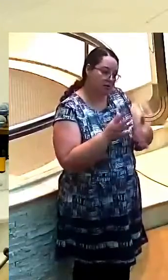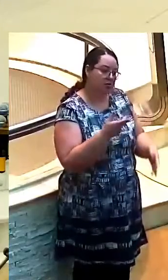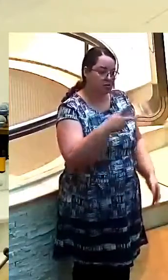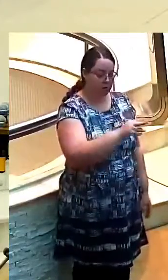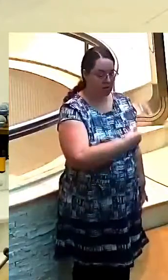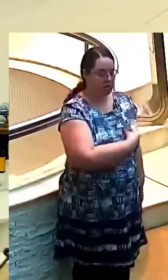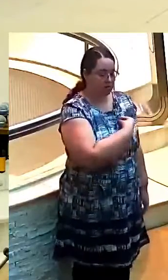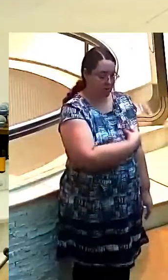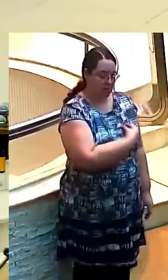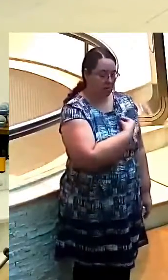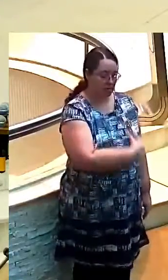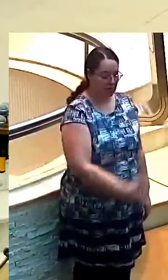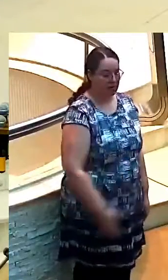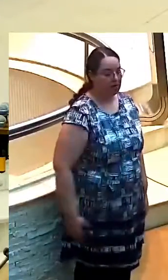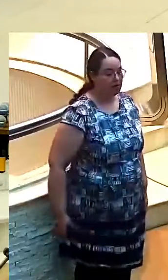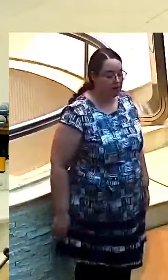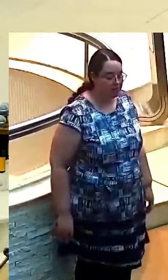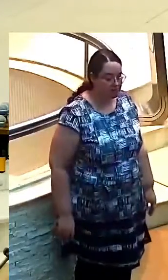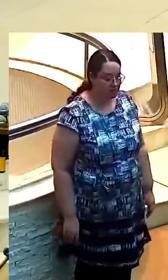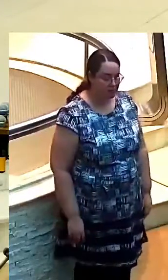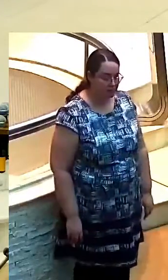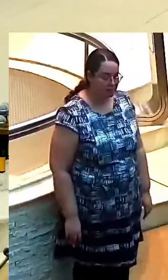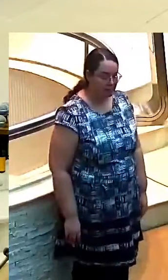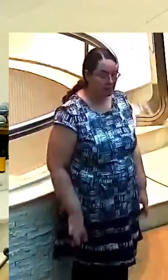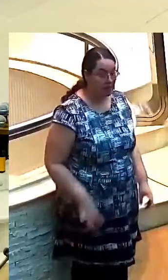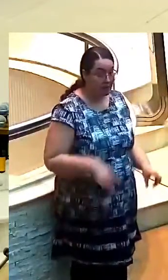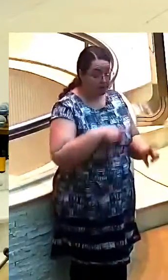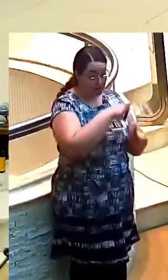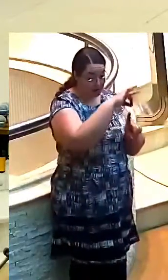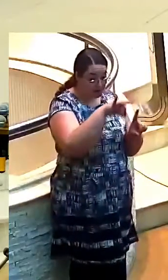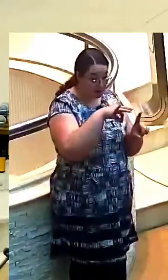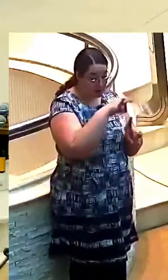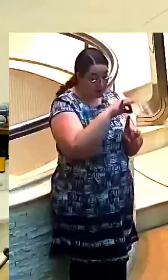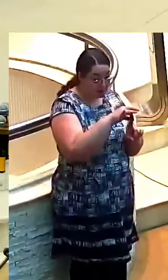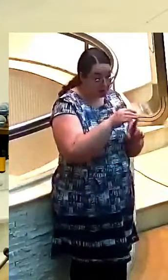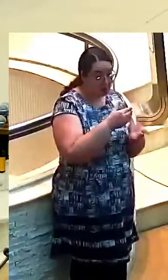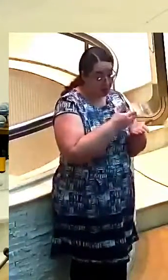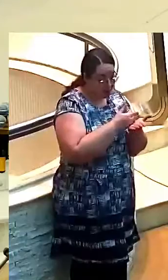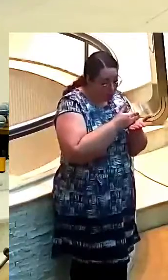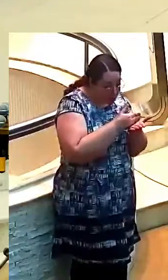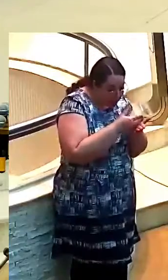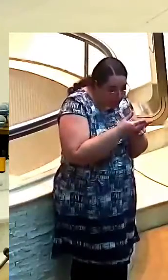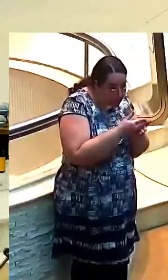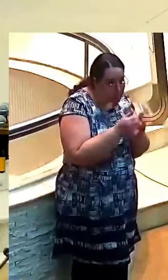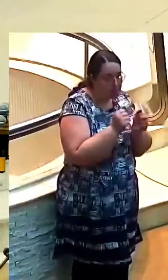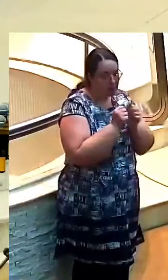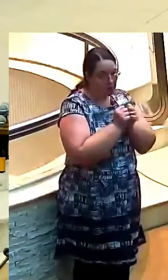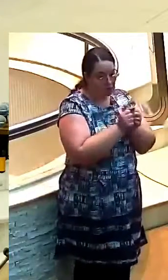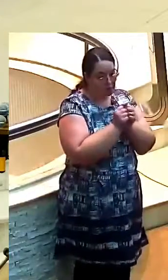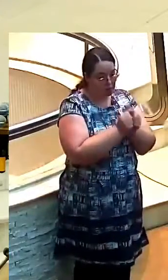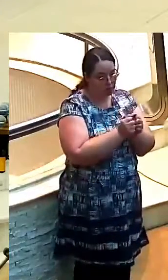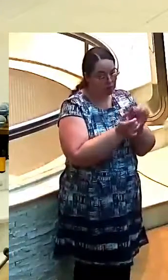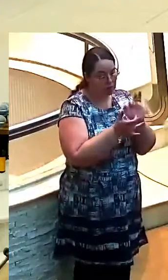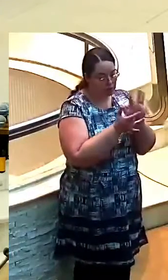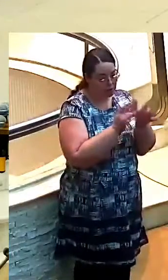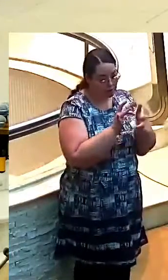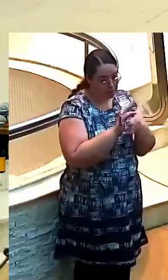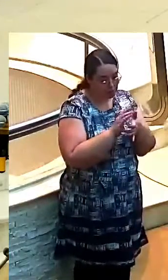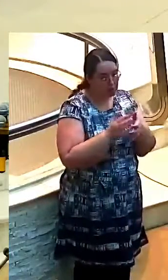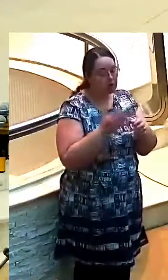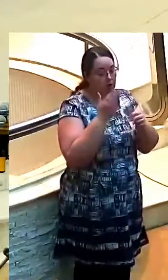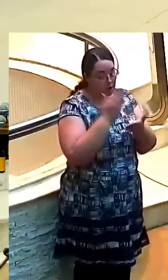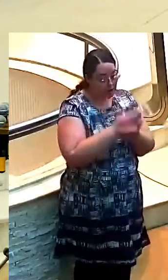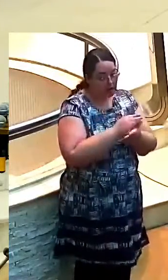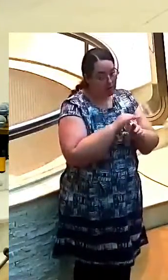Paulo está dizendo o seguinte aqui, a santificação, começa com Cristo, e encerra com Cristo, ele